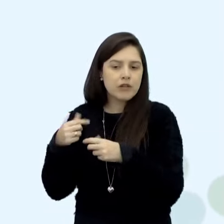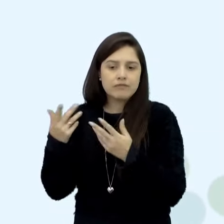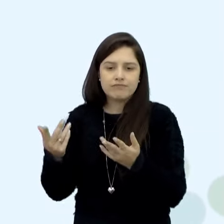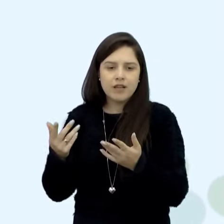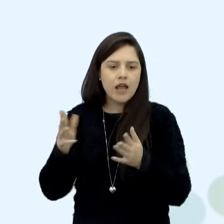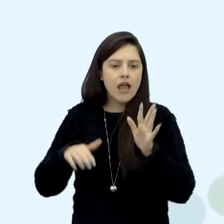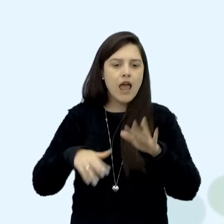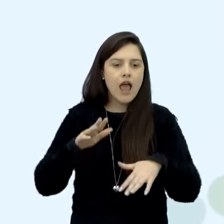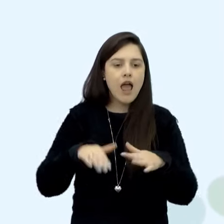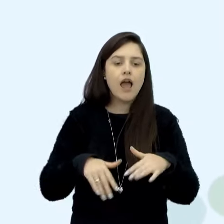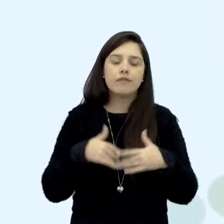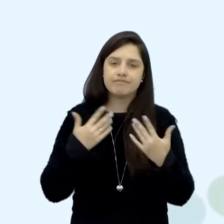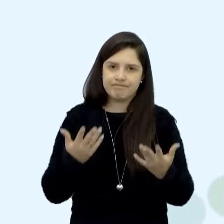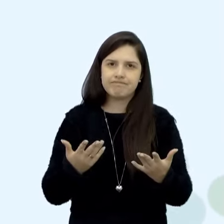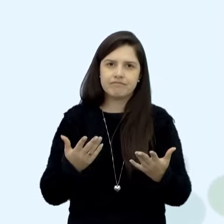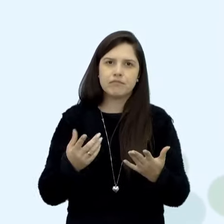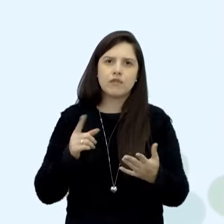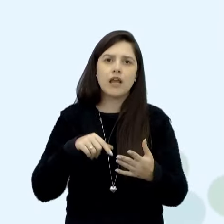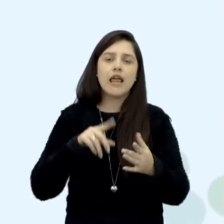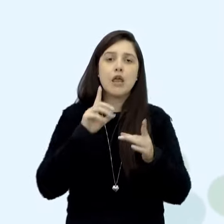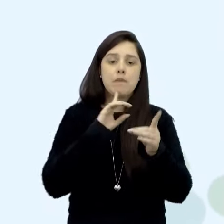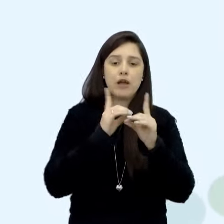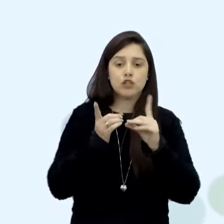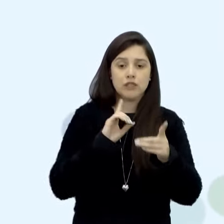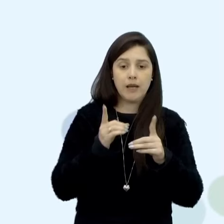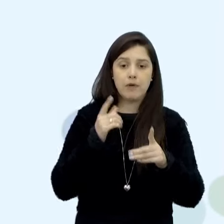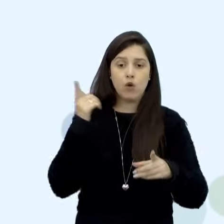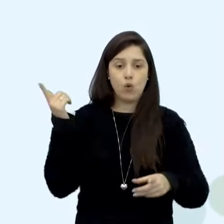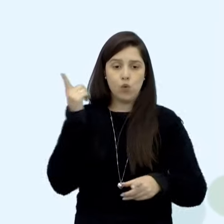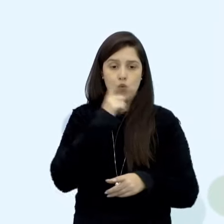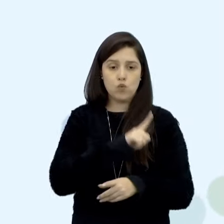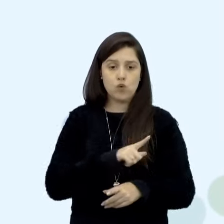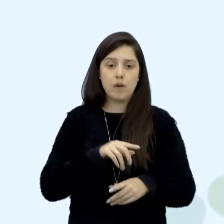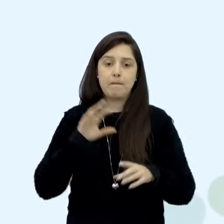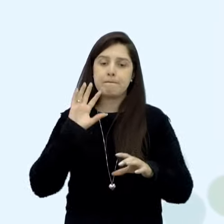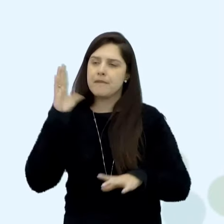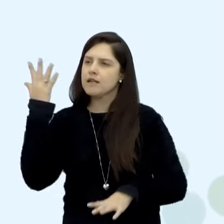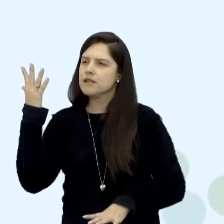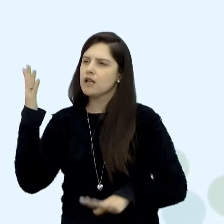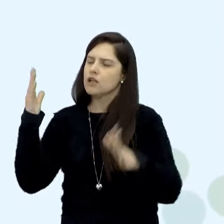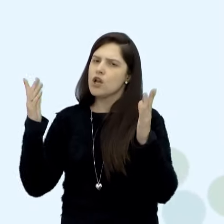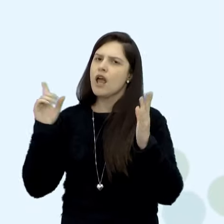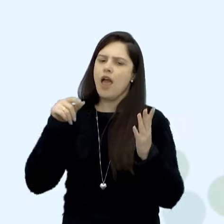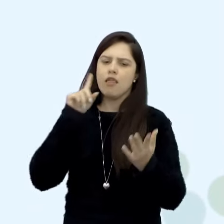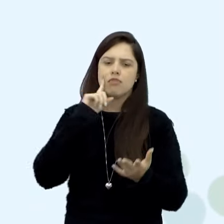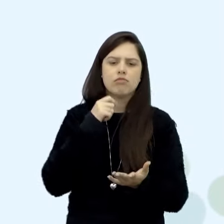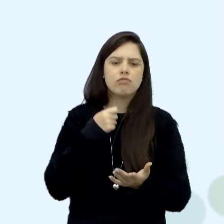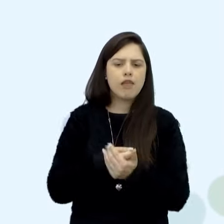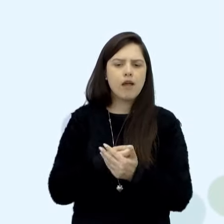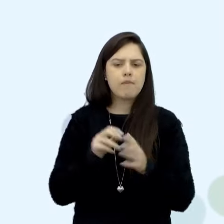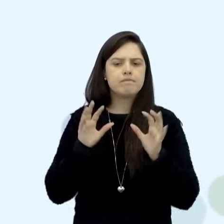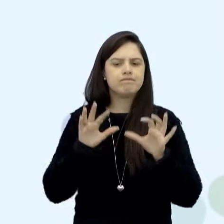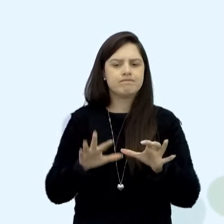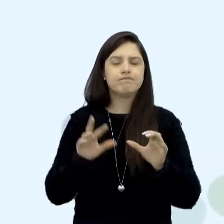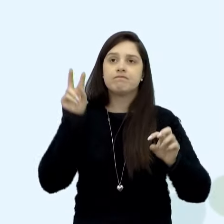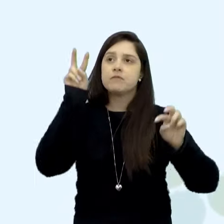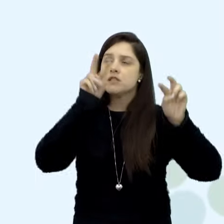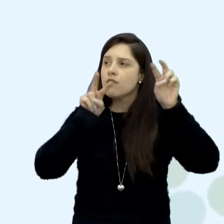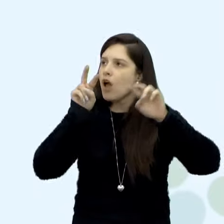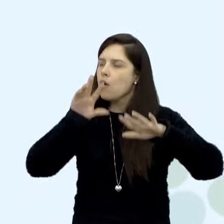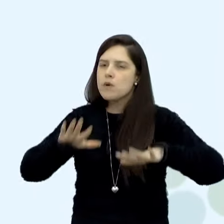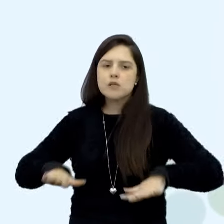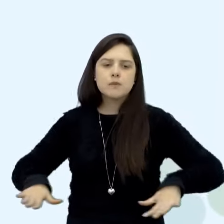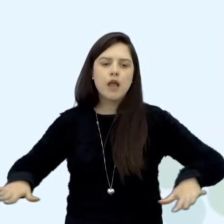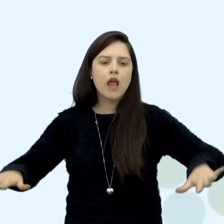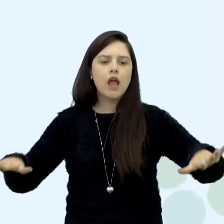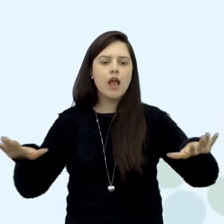suas percepções. Em uma dinâmica do senso comum, paisagem é definida como a porção visível do espaço,